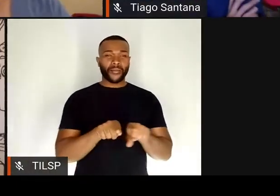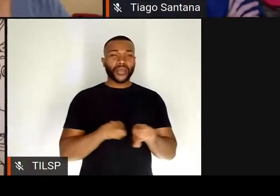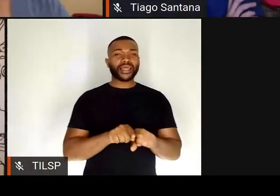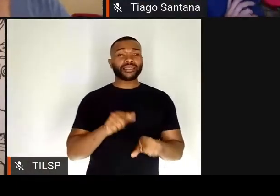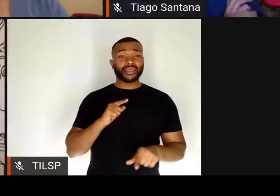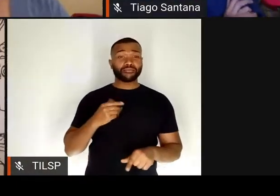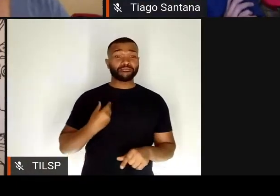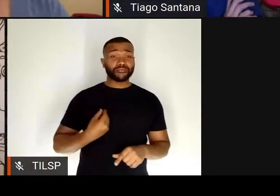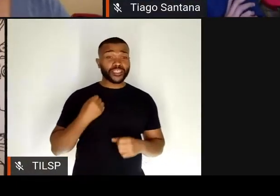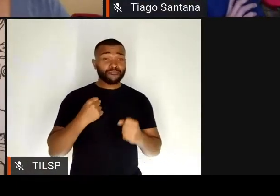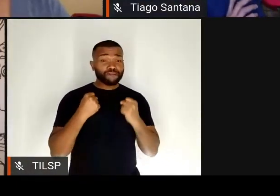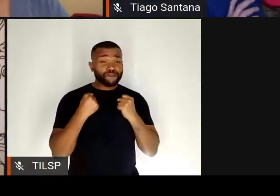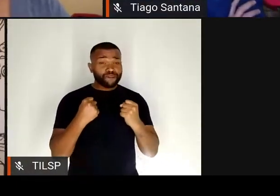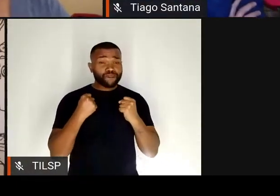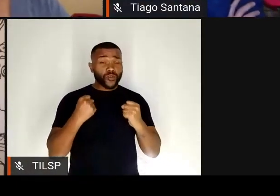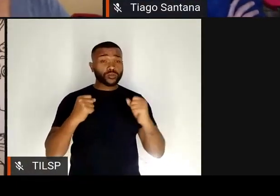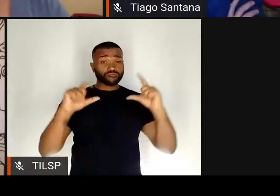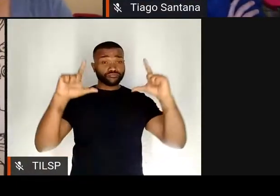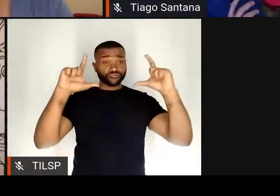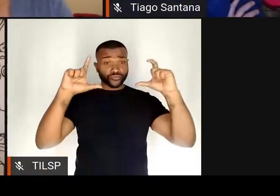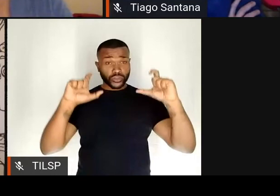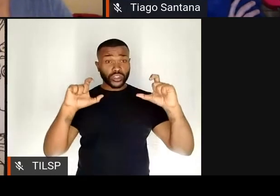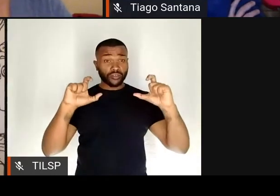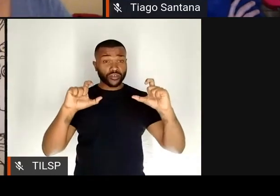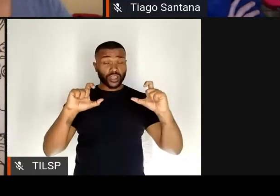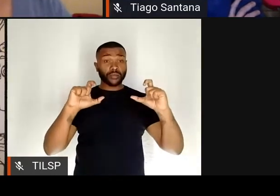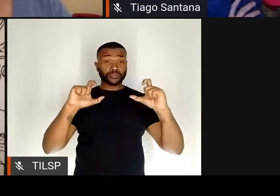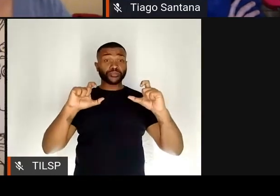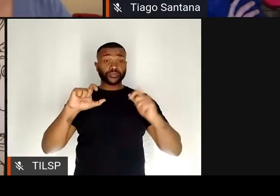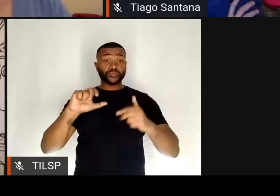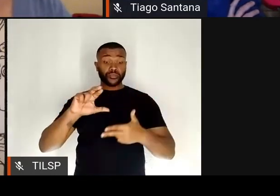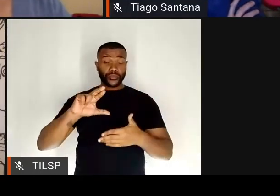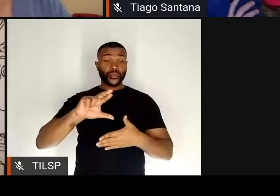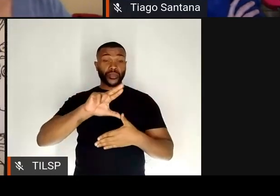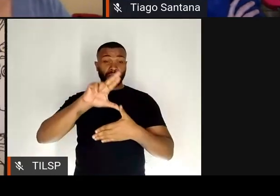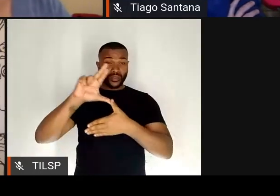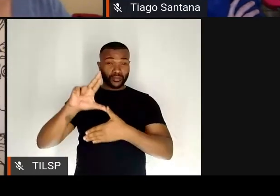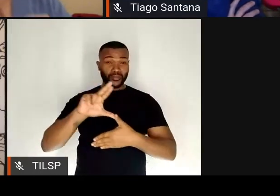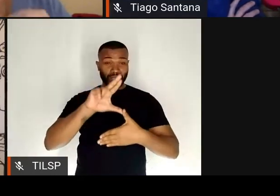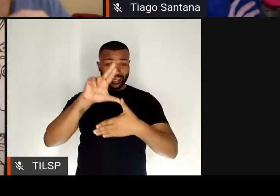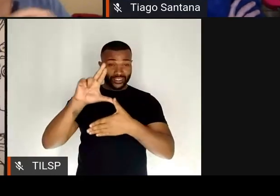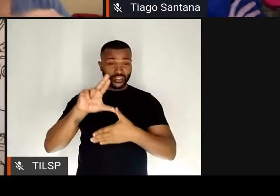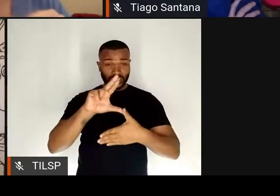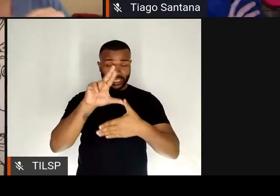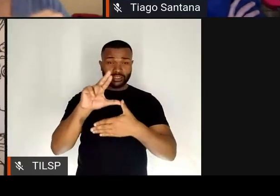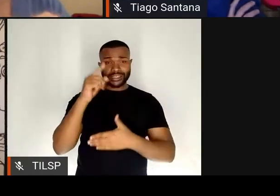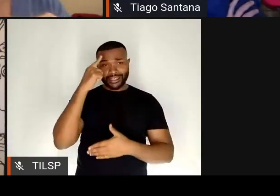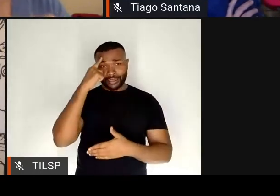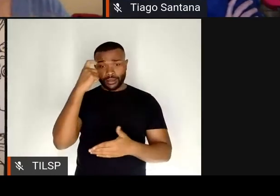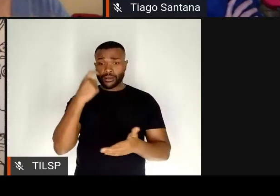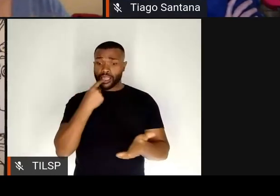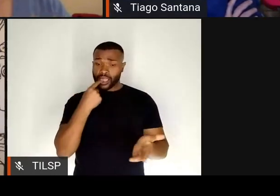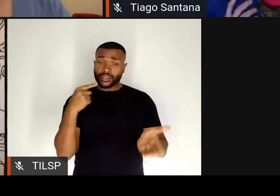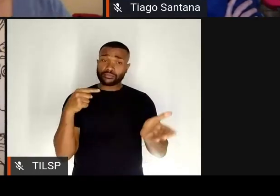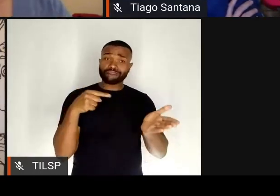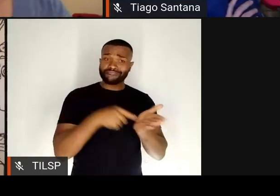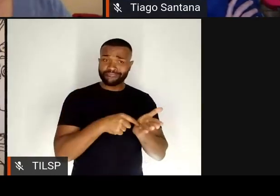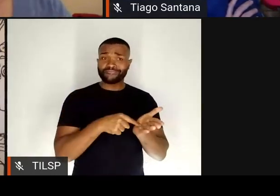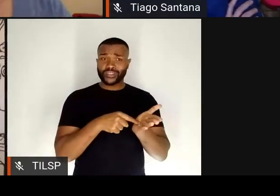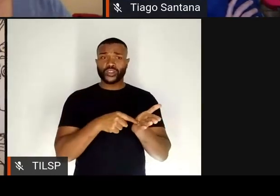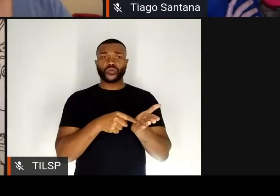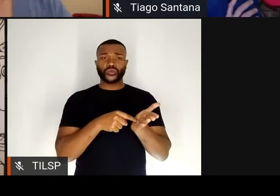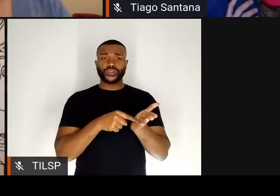uma presença muito forte da fotografia humanista aqui na América Latina e nessa ideia de denúncia e